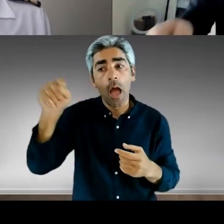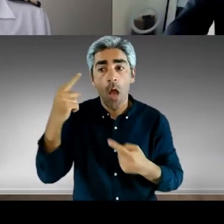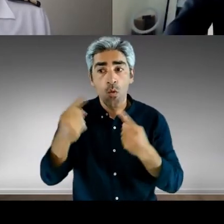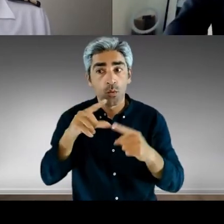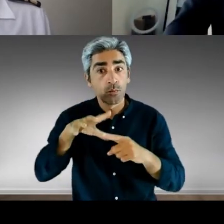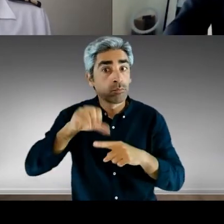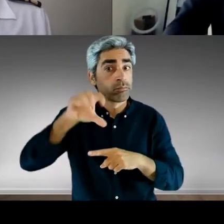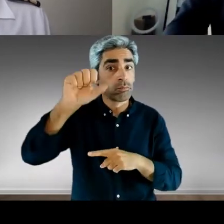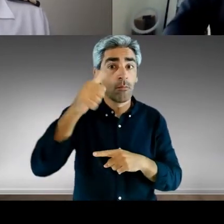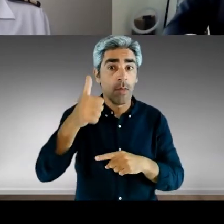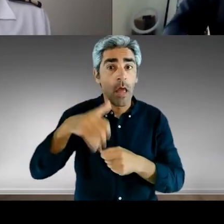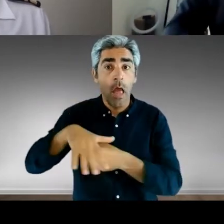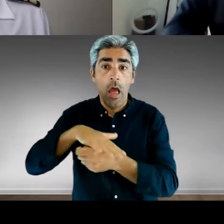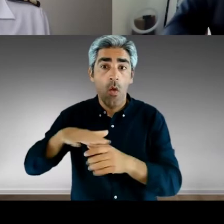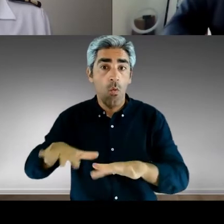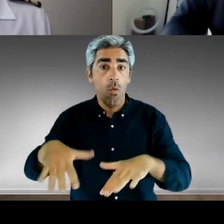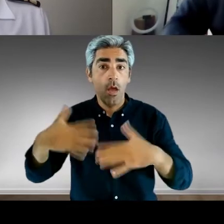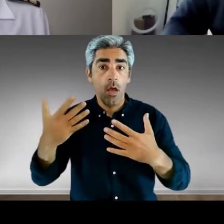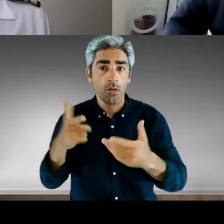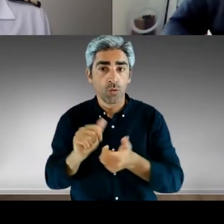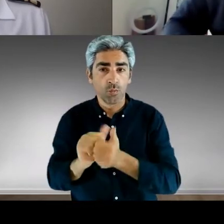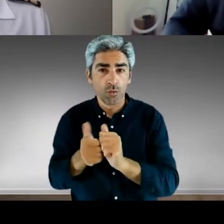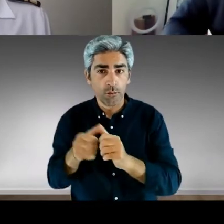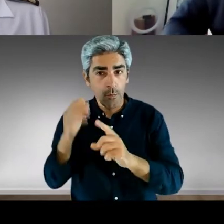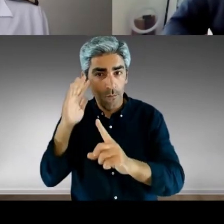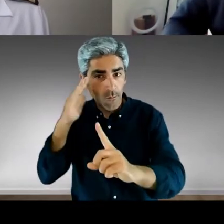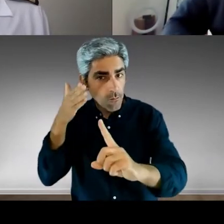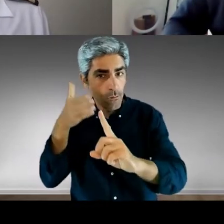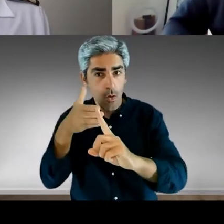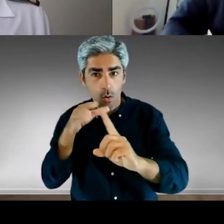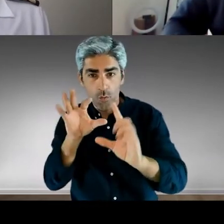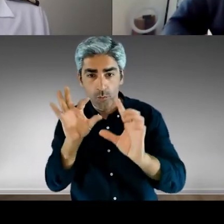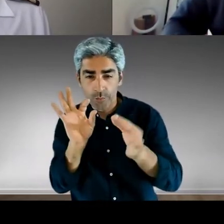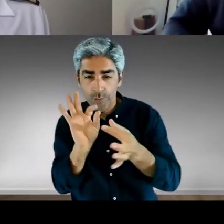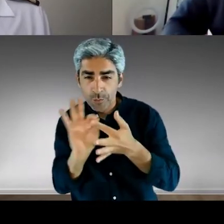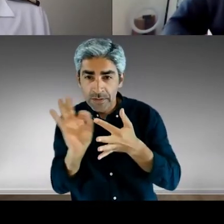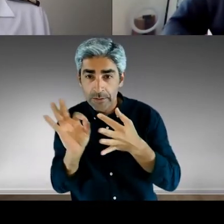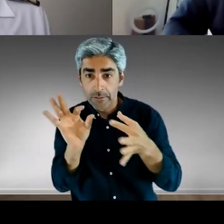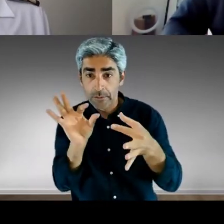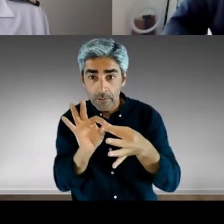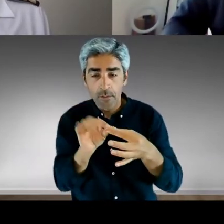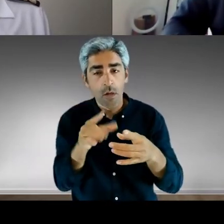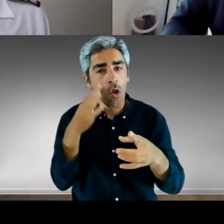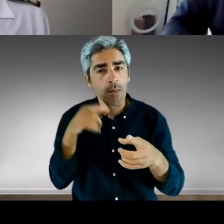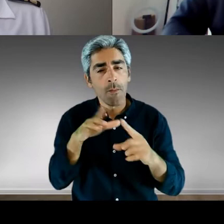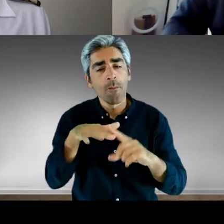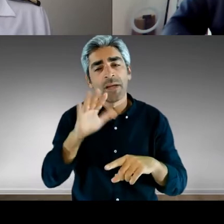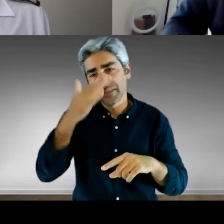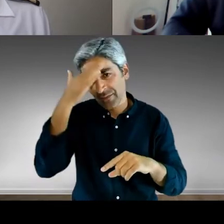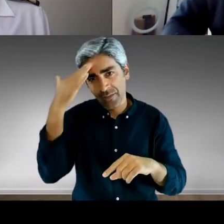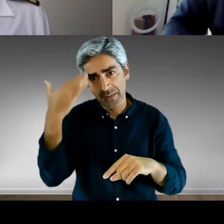numa determinada área, por exemplo, uma área desportiva muito focalizada, normalmente tem mais